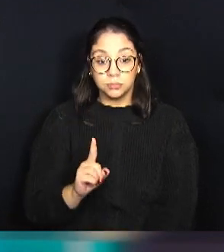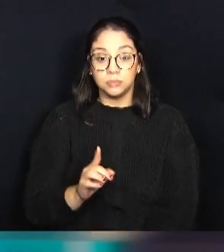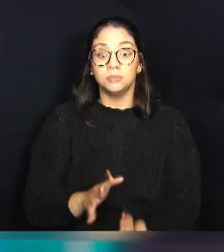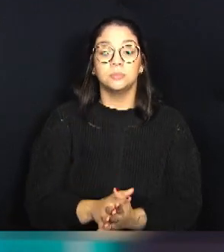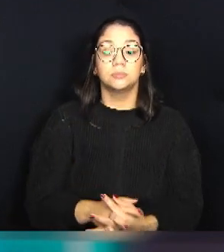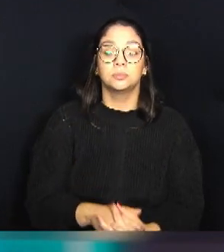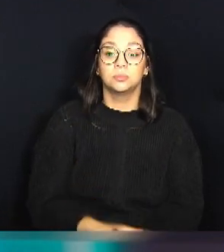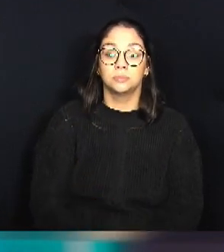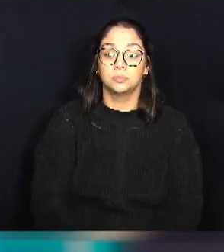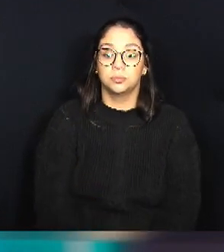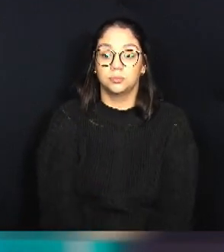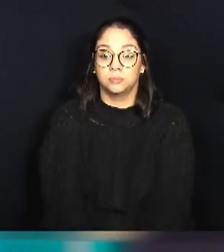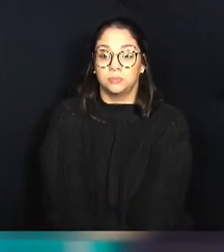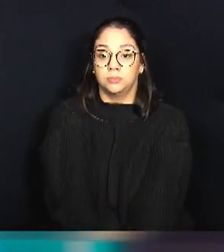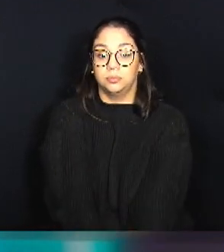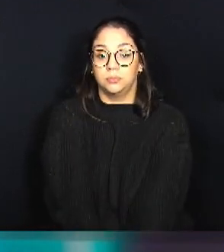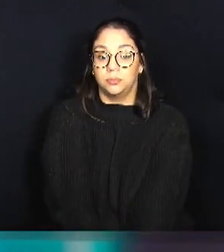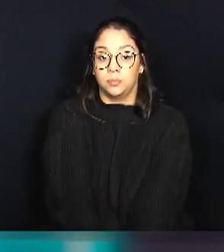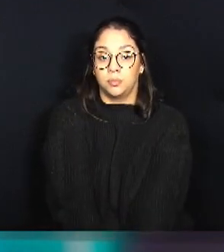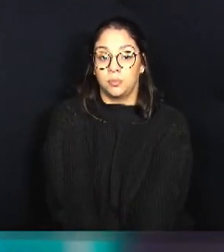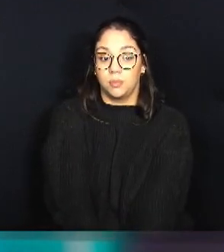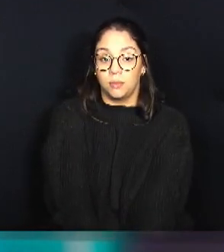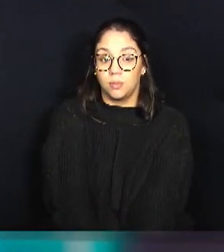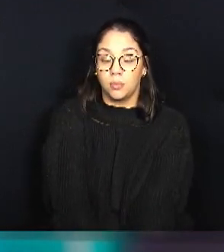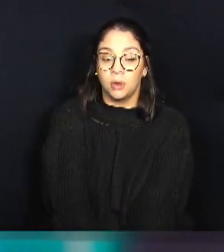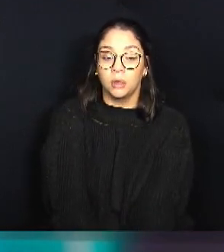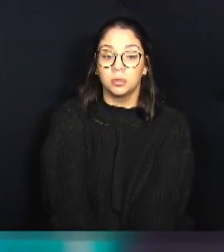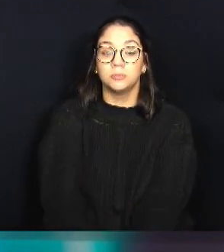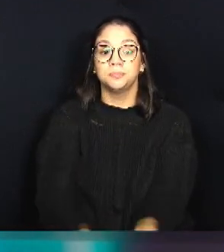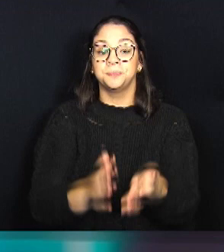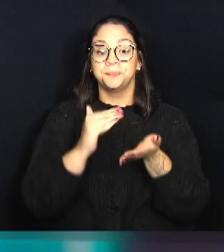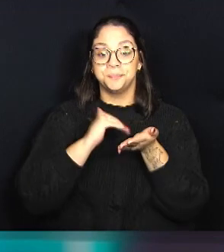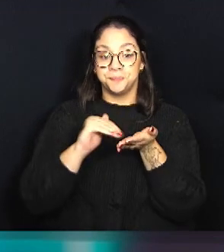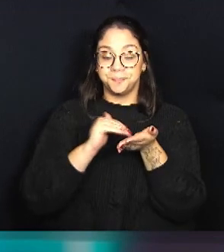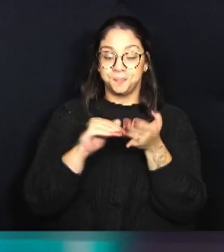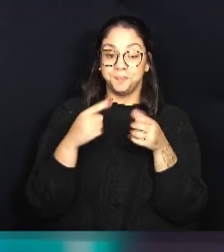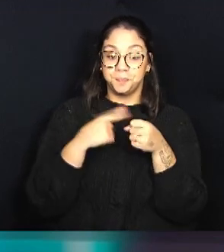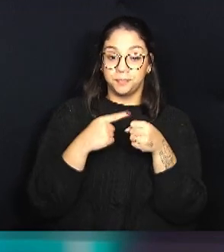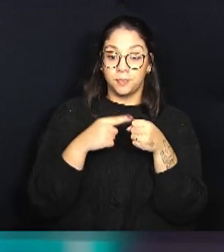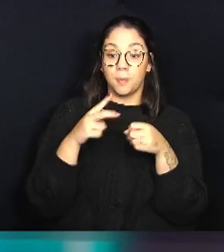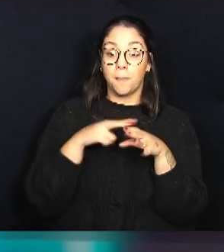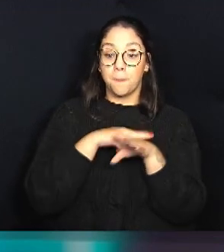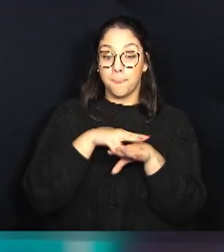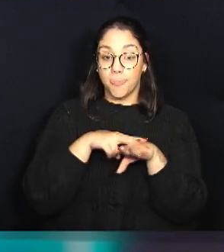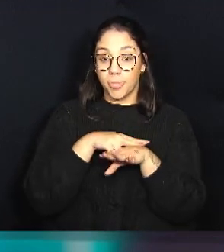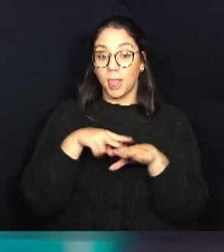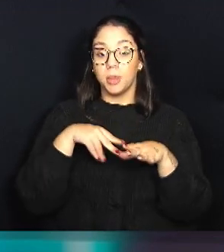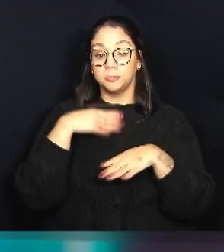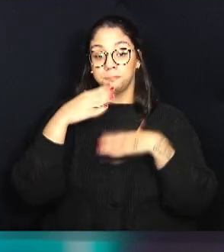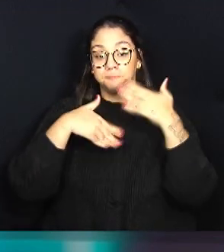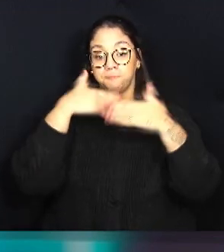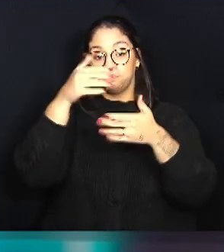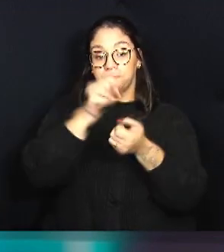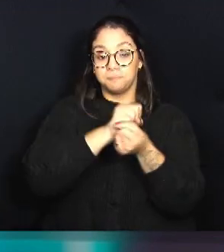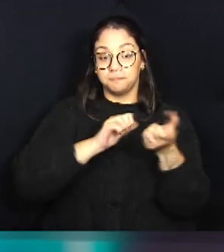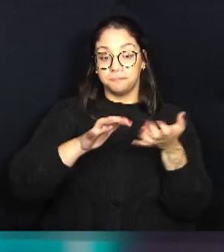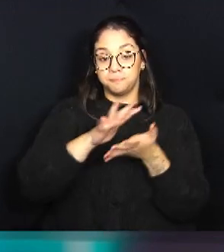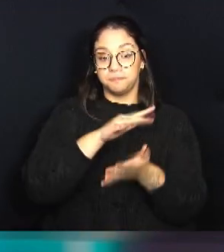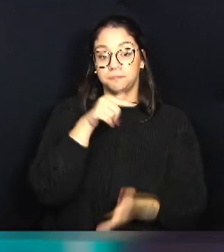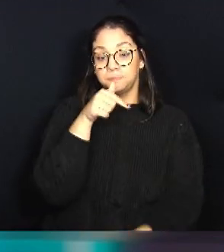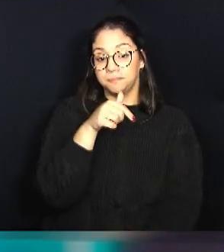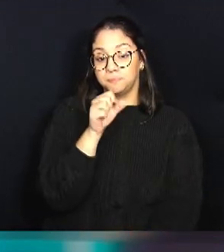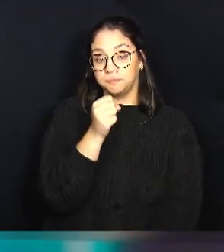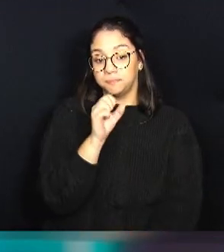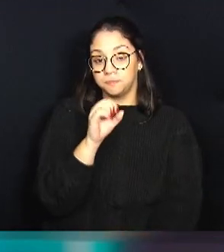mil, 55%. A Secretaria Municipal do Verde e do Desenvolvimento Sustentável recebeu 780